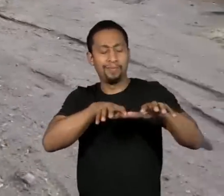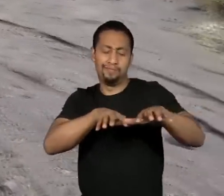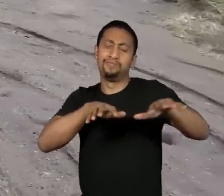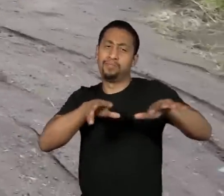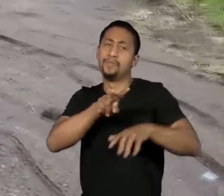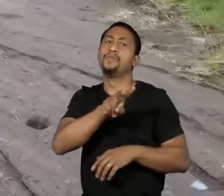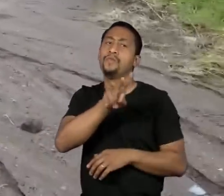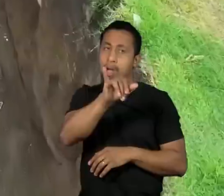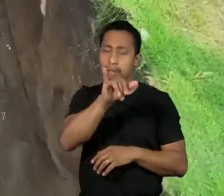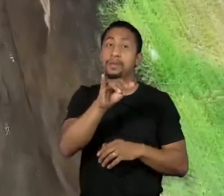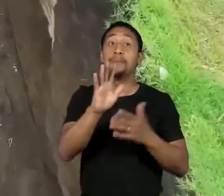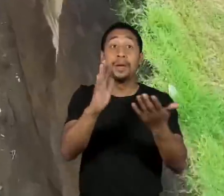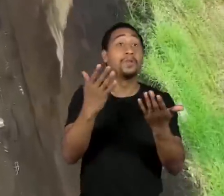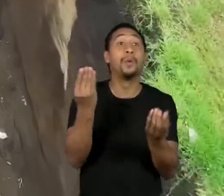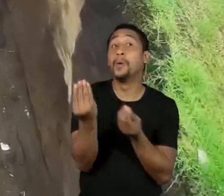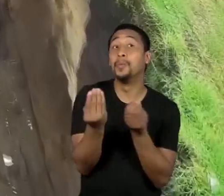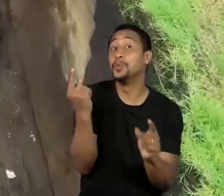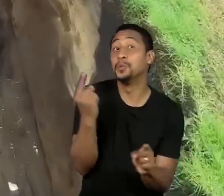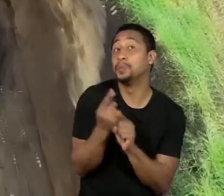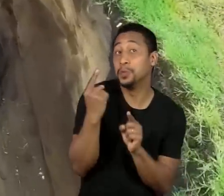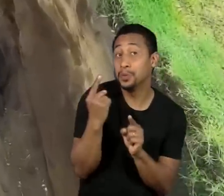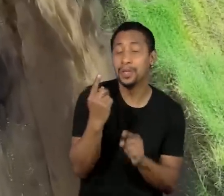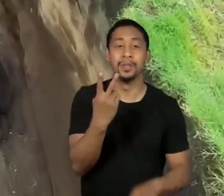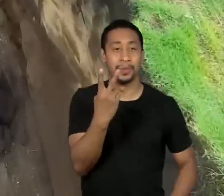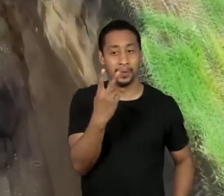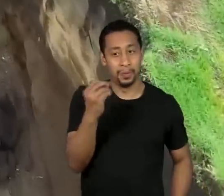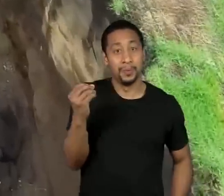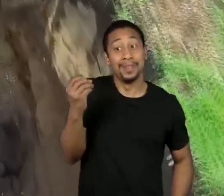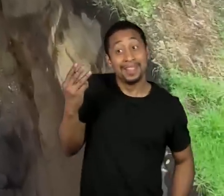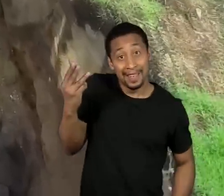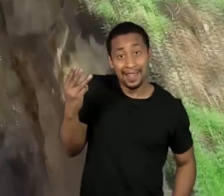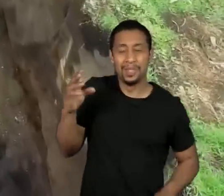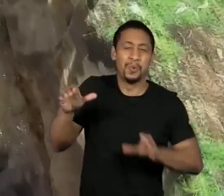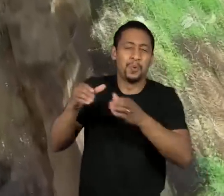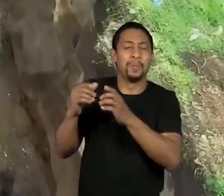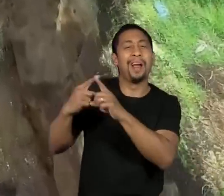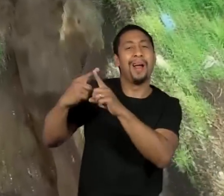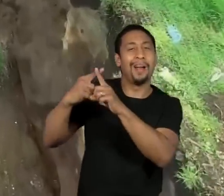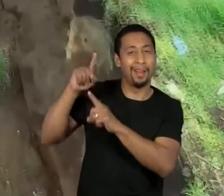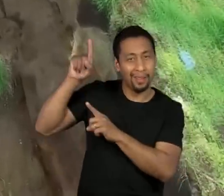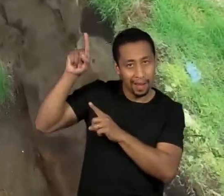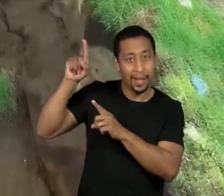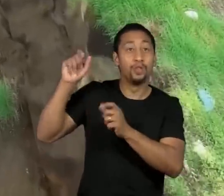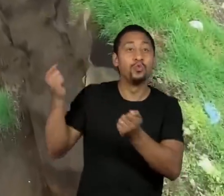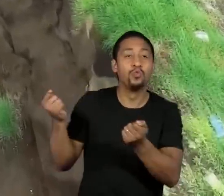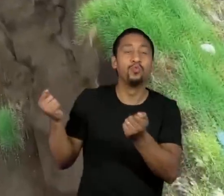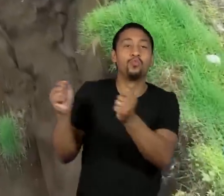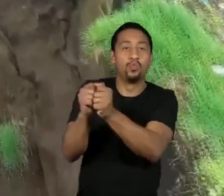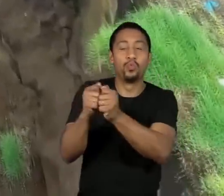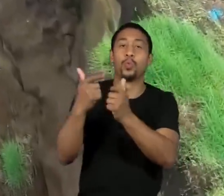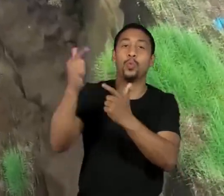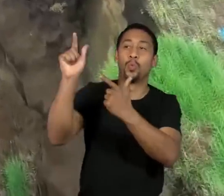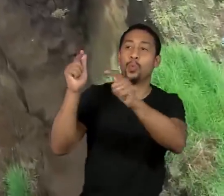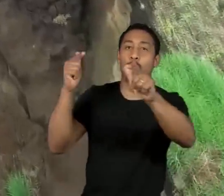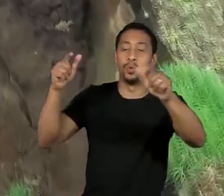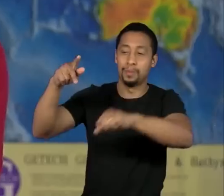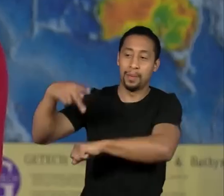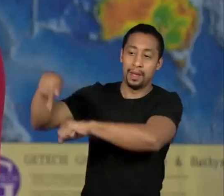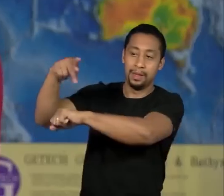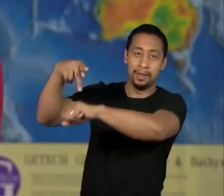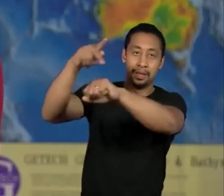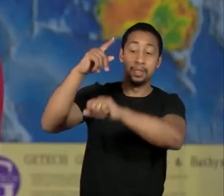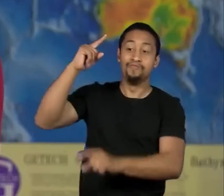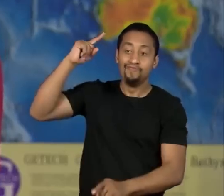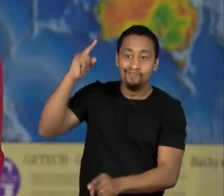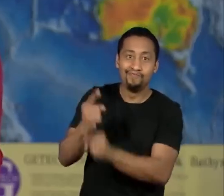2023 por um grupo de pesquisadores da Inglaterra em colaboração com cientistas de outros países. A